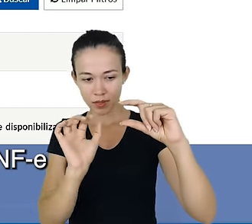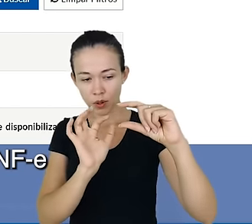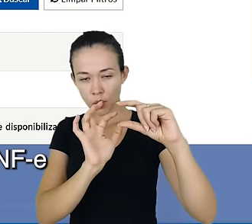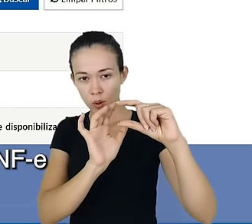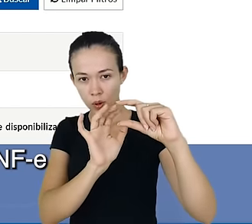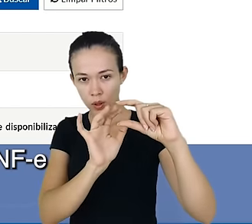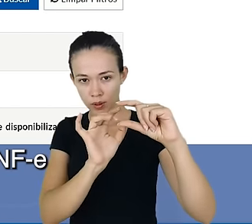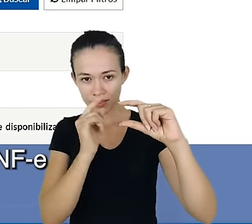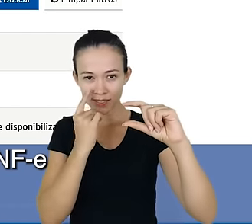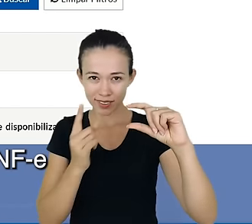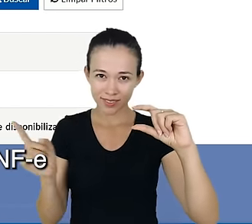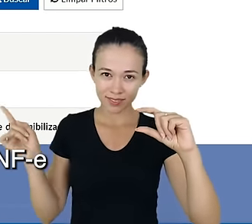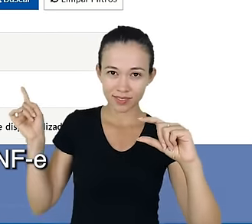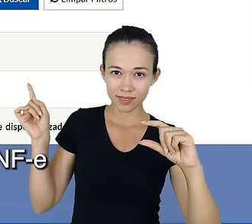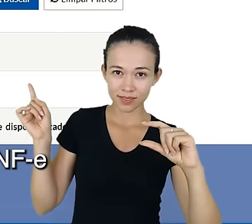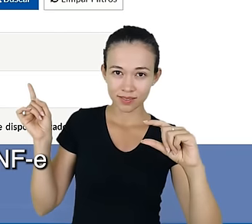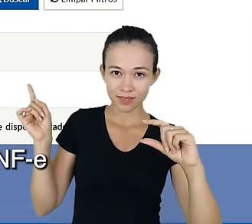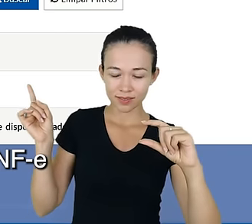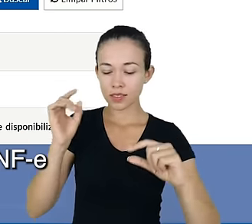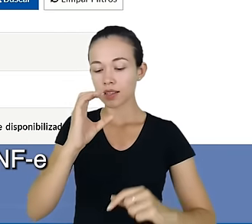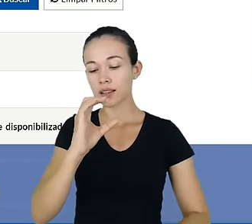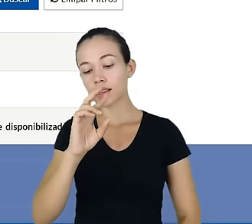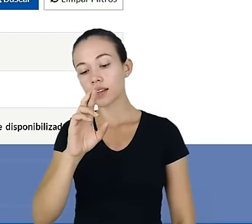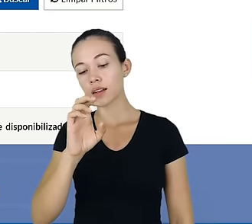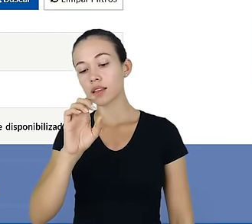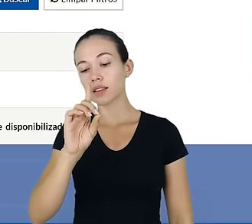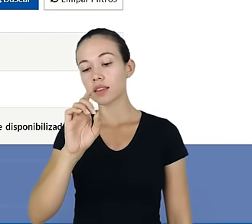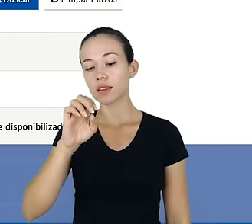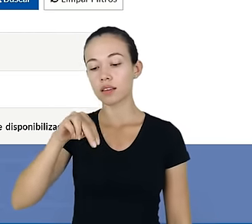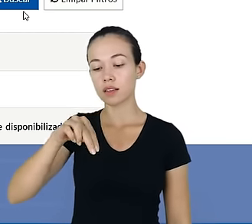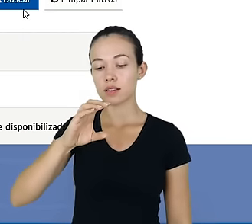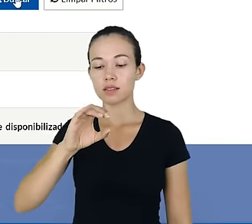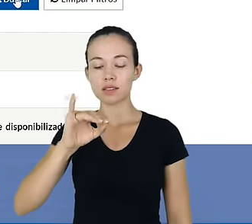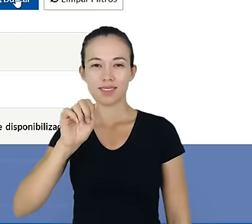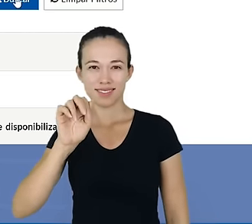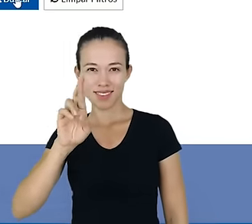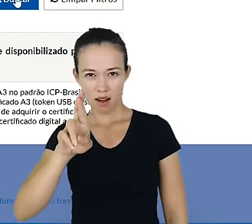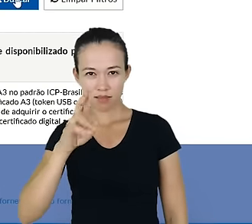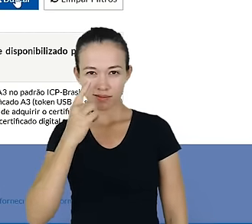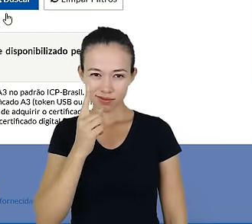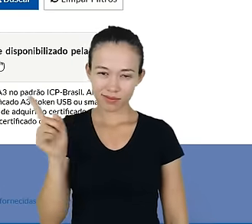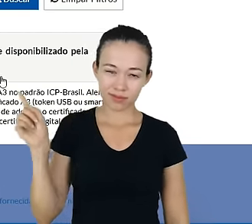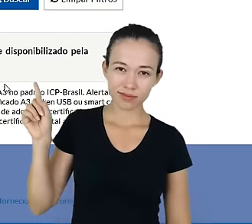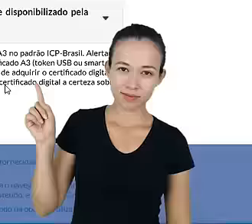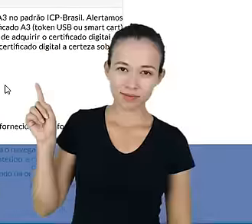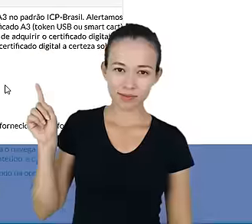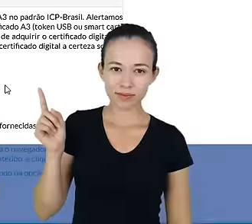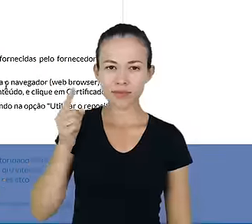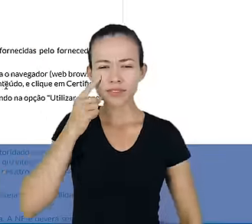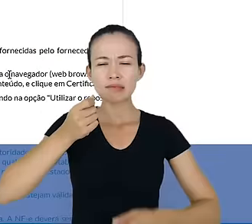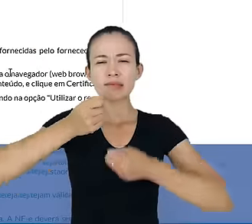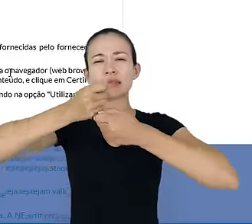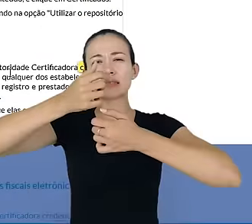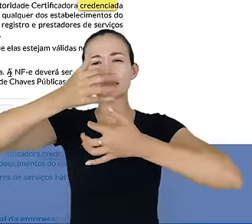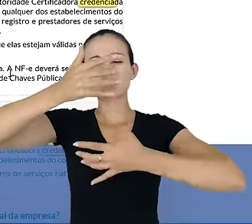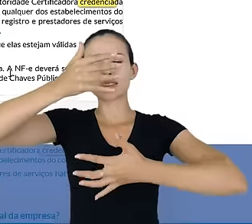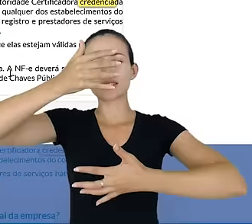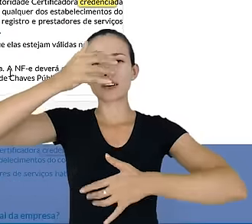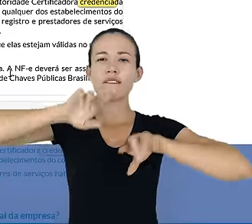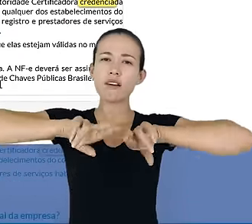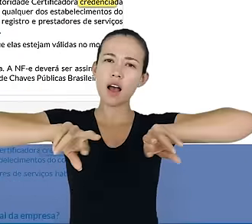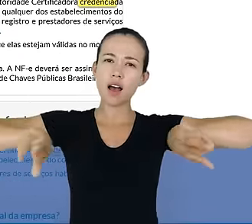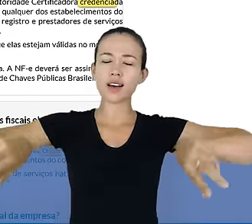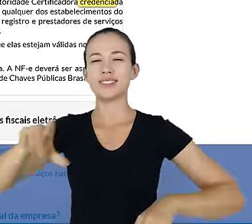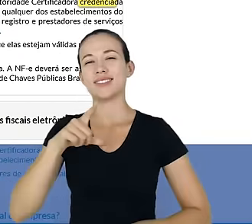sobre a nfe e digito o credenciar vocês vão perceber que ele vai eles vão trazer as várias situações e